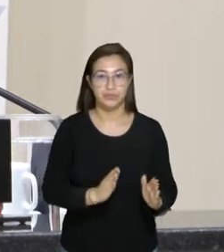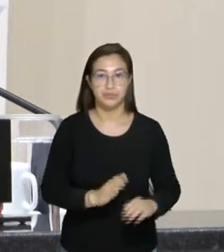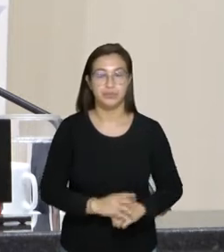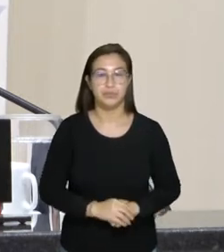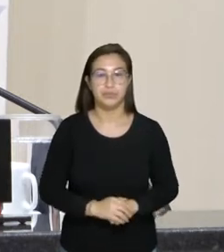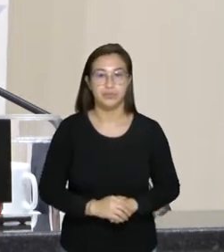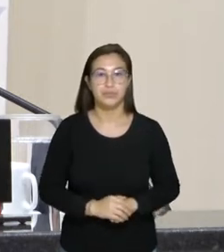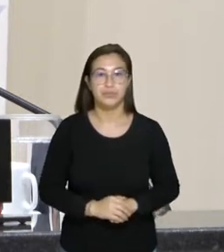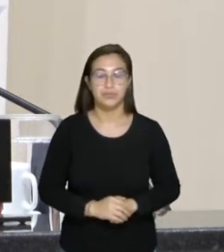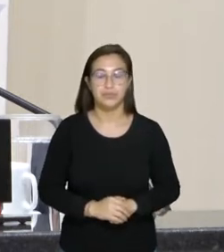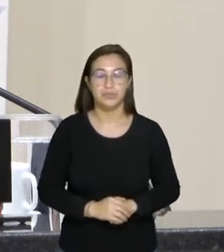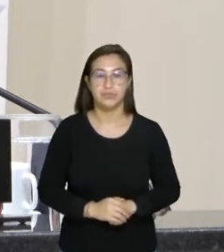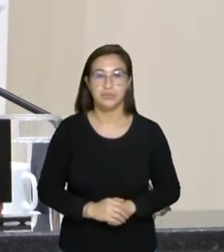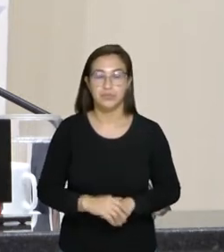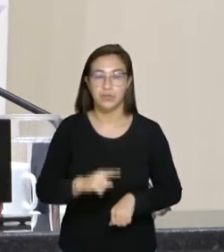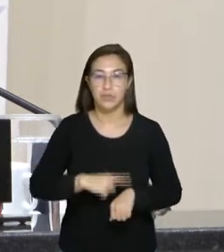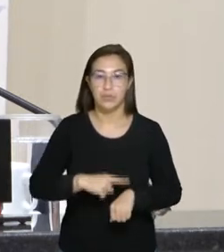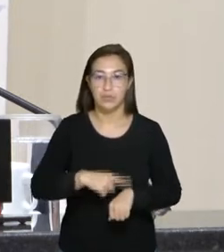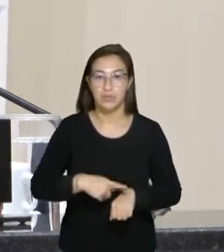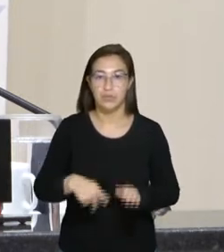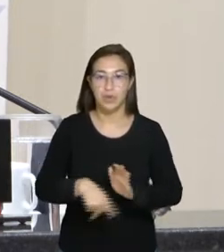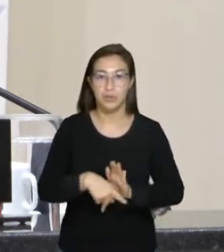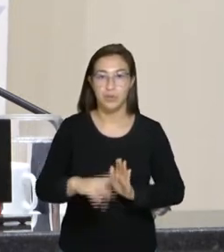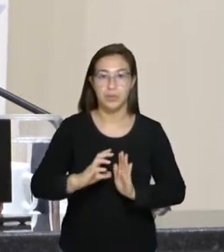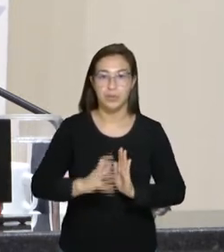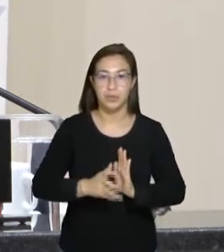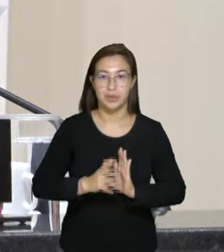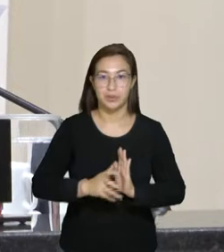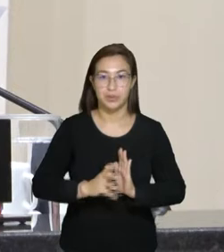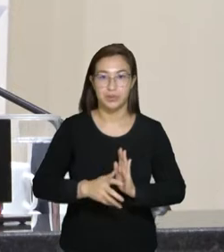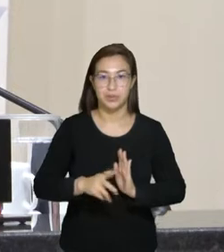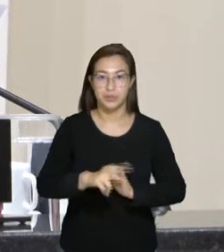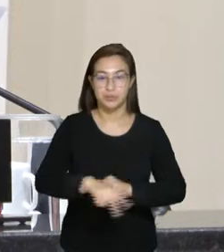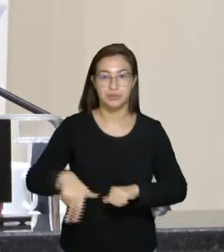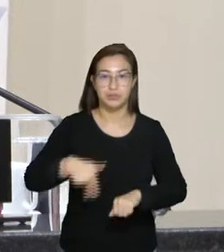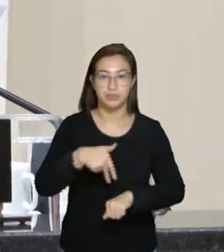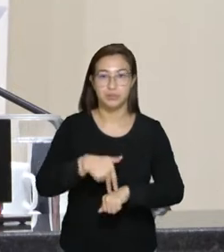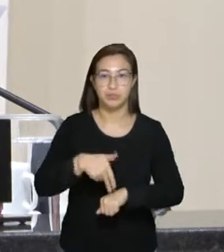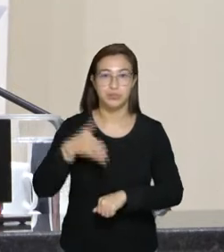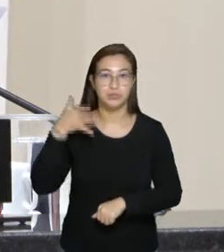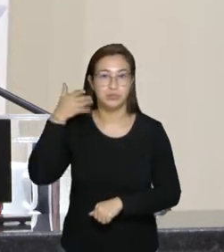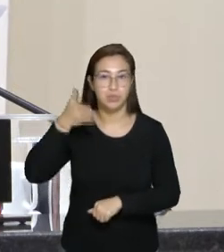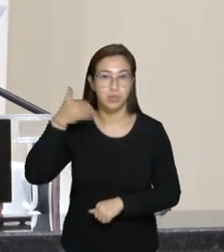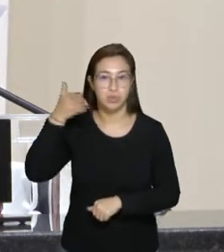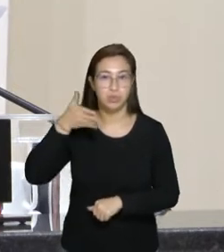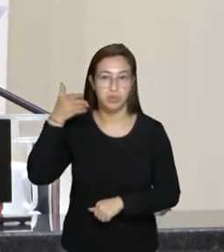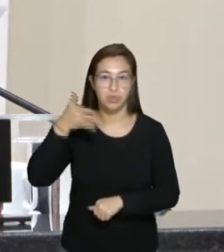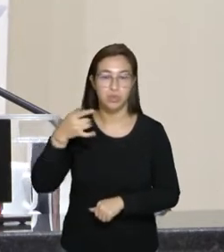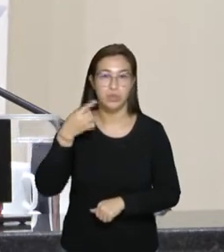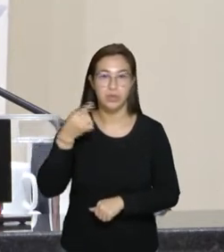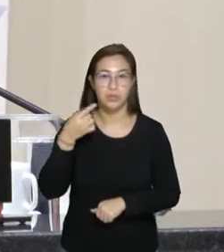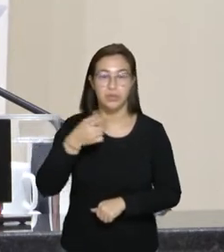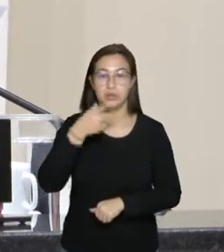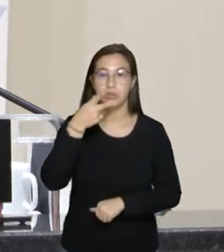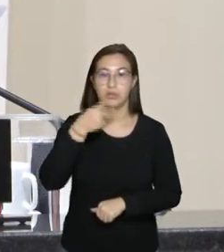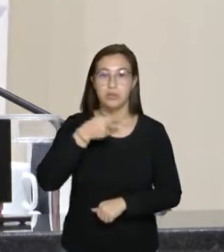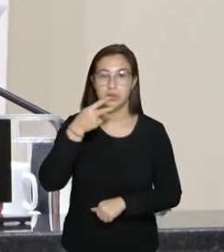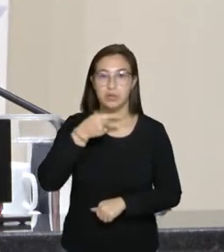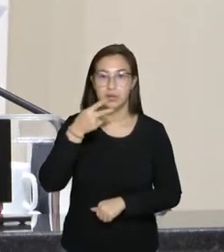Neste horário destinado aos partidos políticos, fizeram uso da palavra os senhores deputados Kennedy